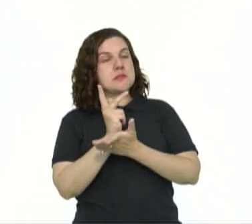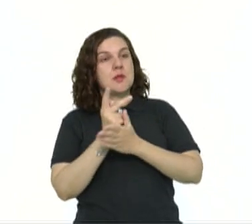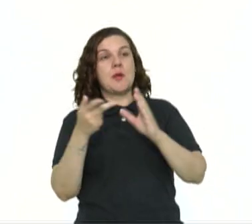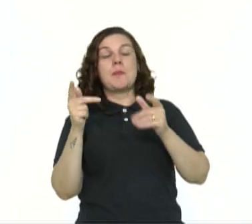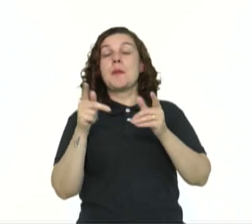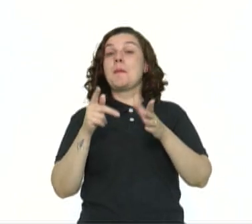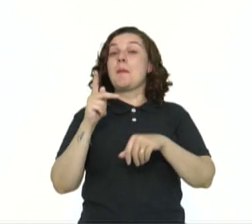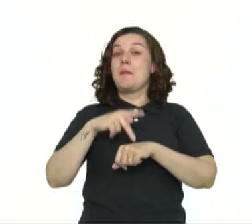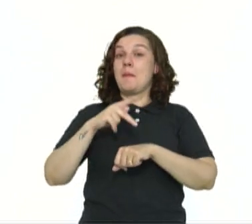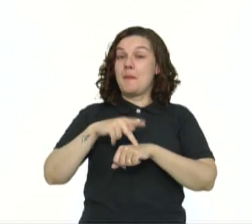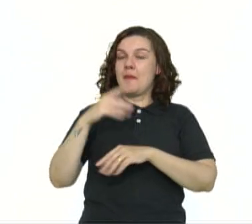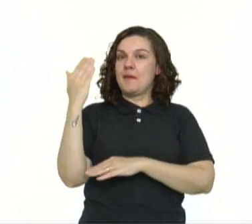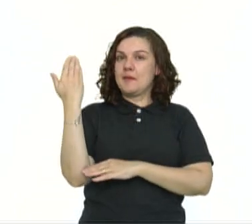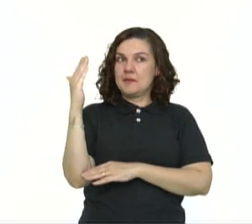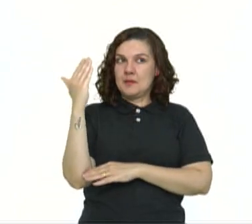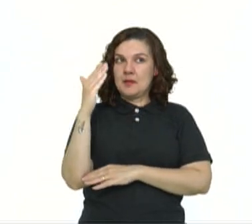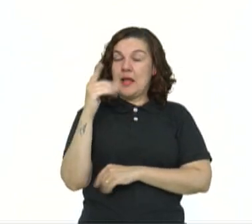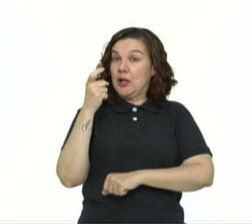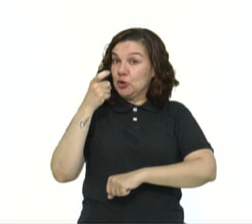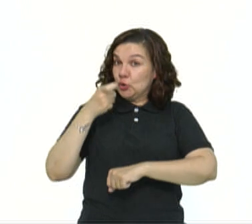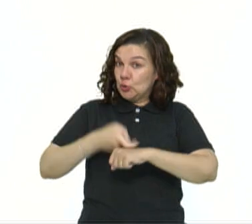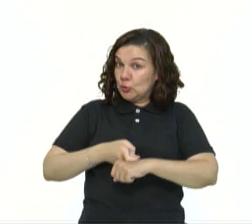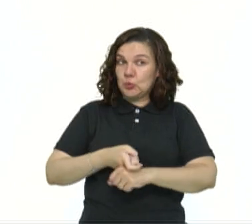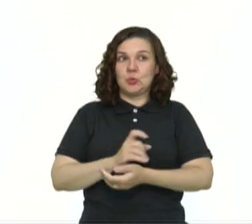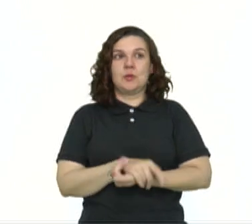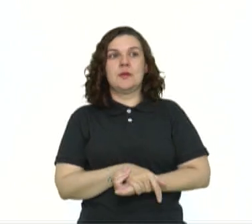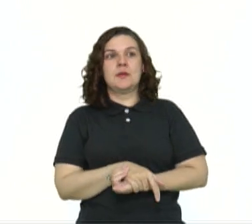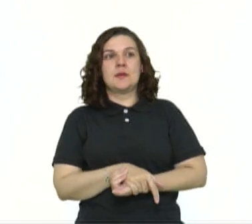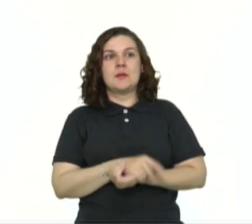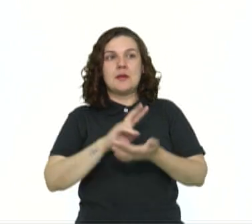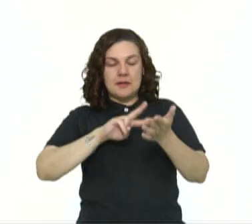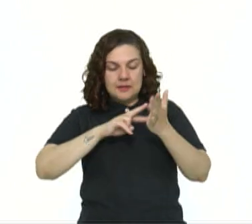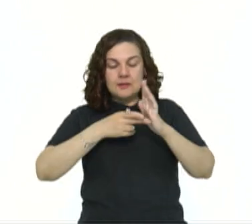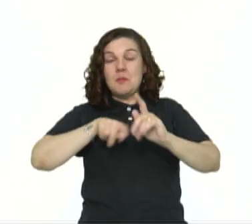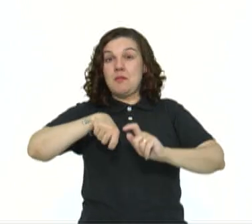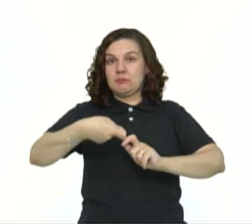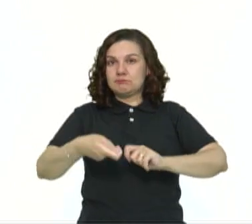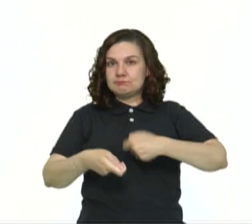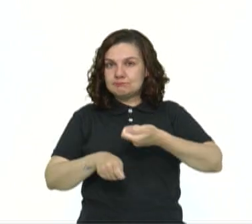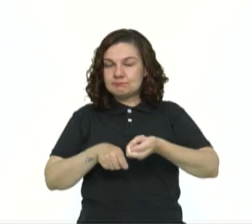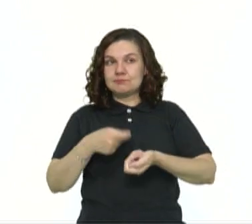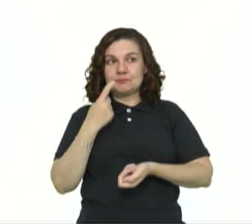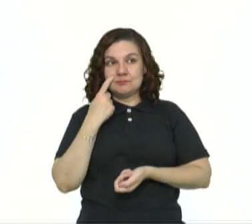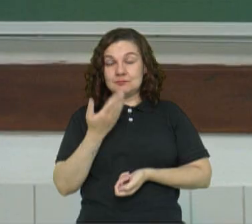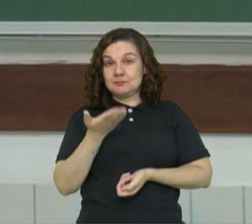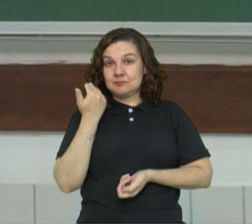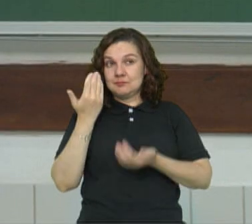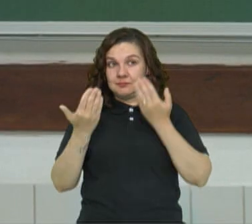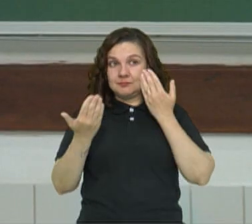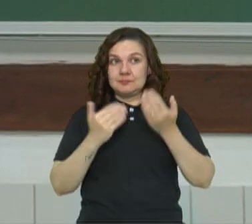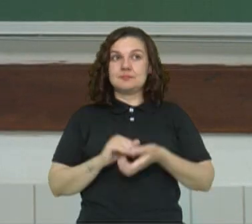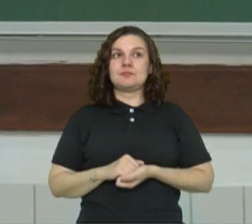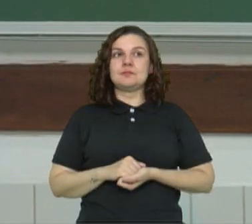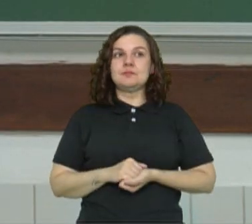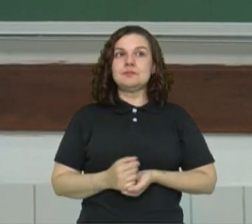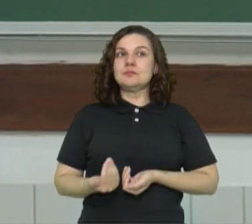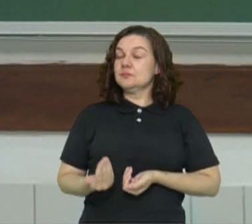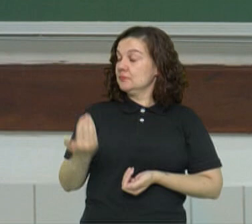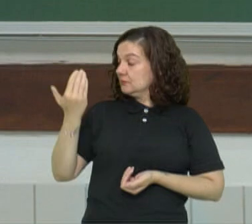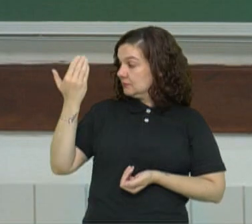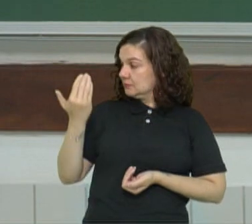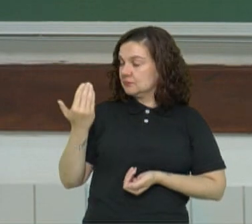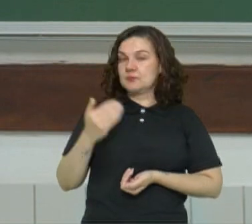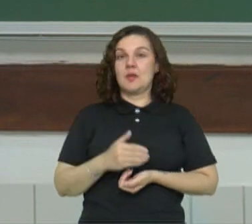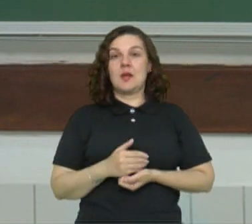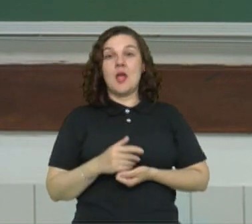pedra, madeira, ela é rígida e ela é simbolista. Vamos analisar uma escultura